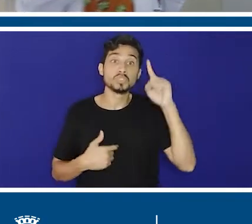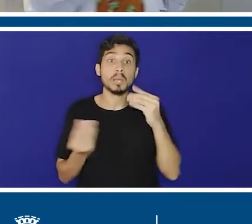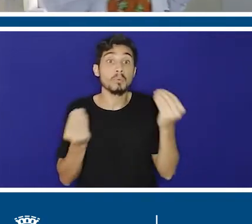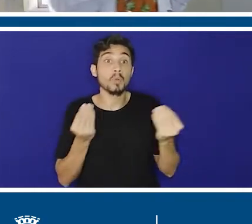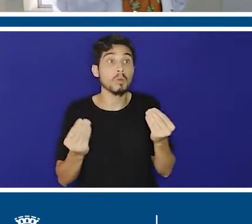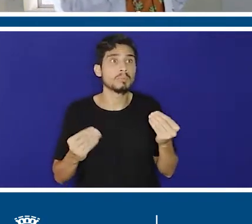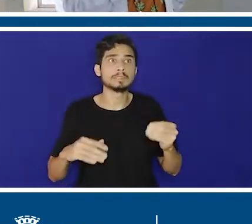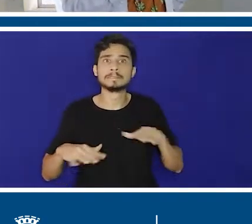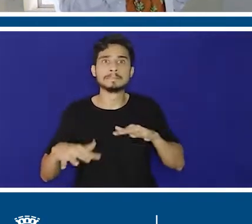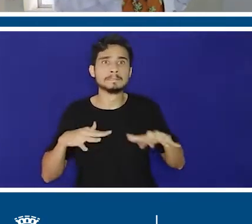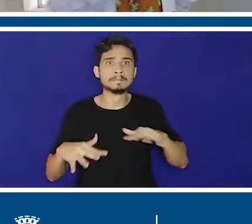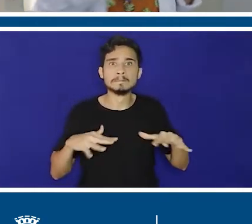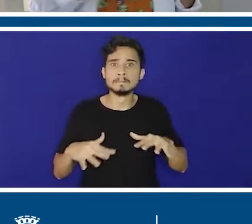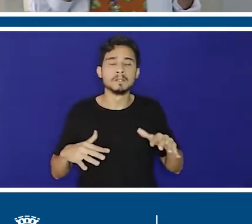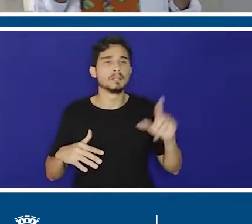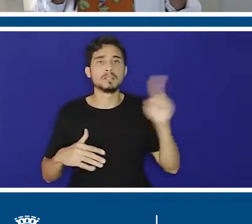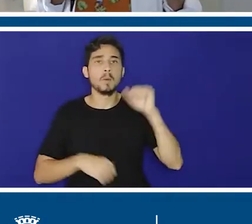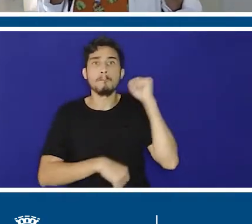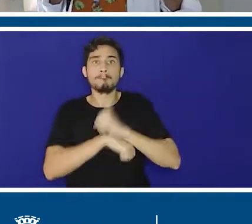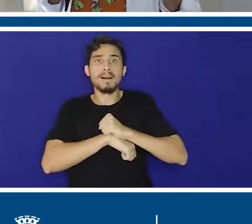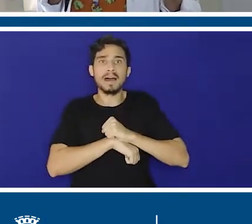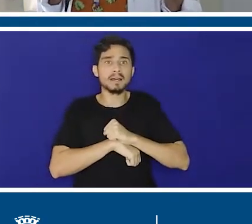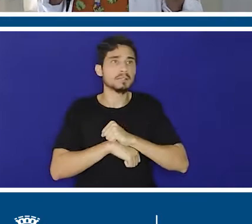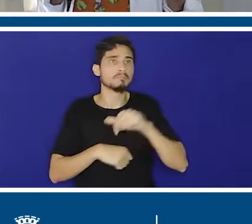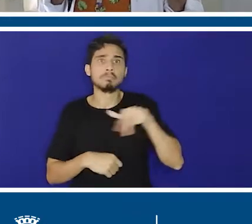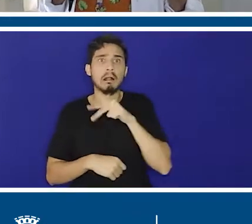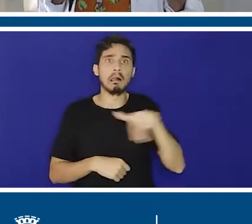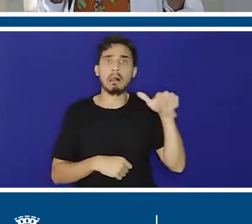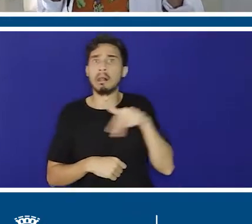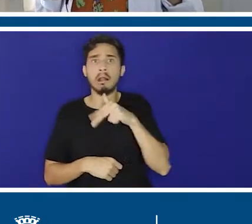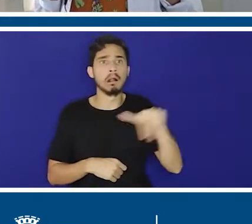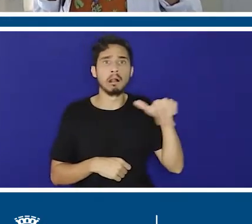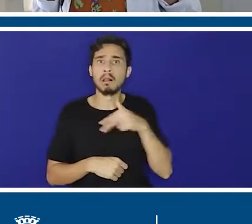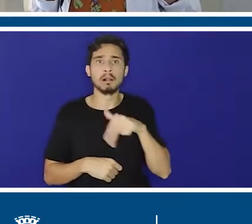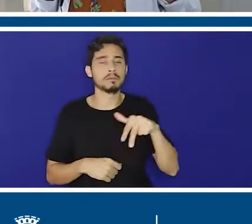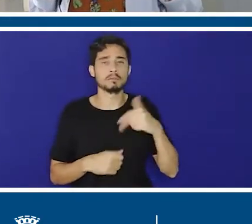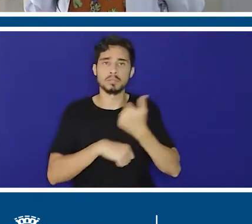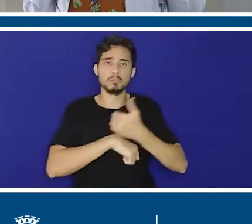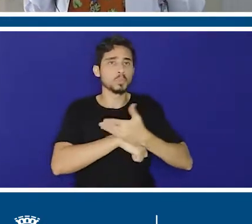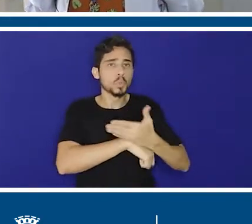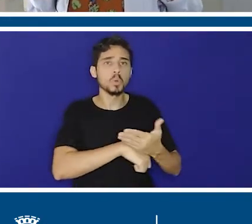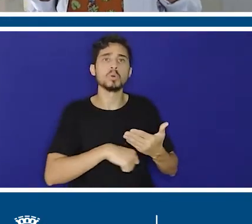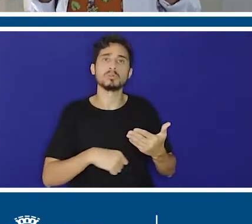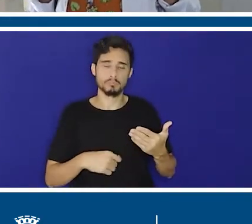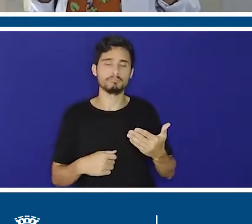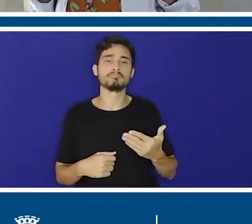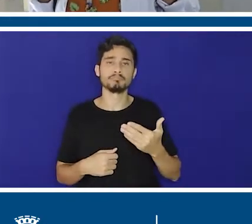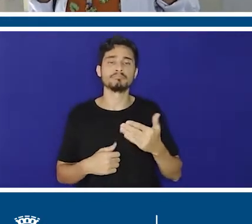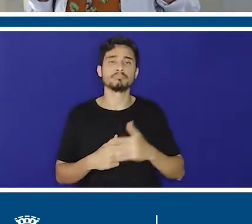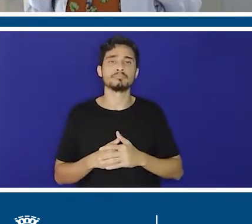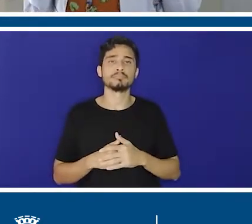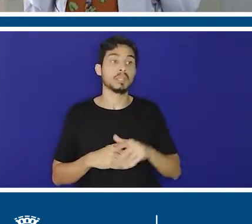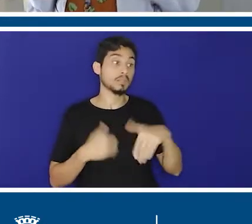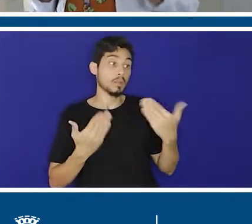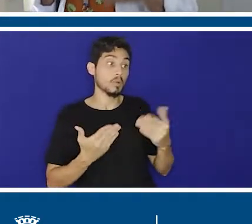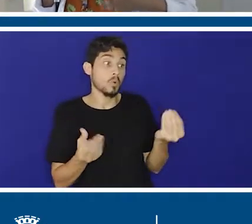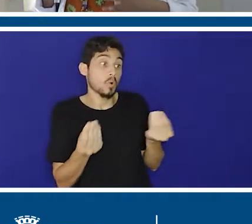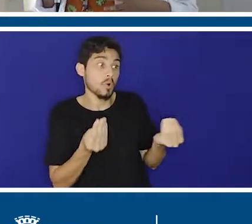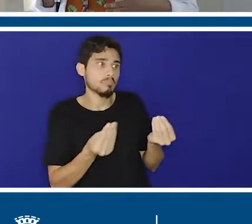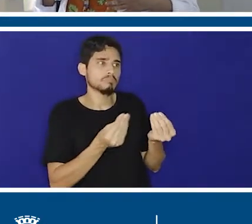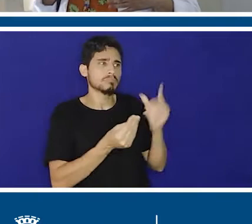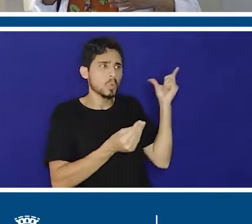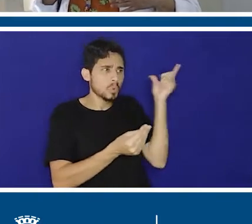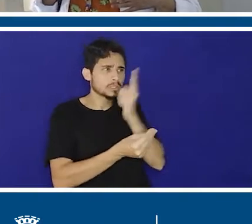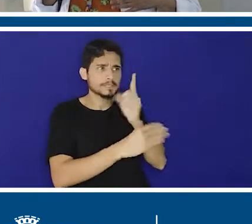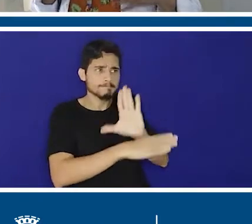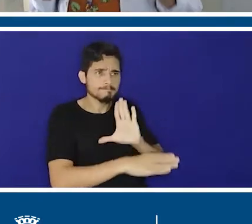além de fazer um outro tipo de medicação para induzir o sono, até para que aquela criança possa se estabilizar, possa estar no dia